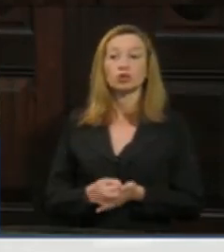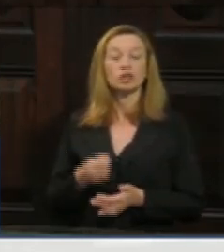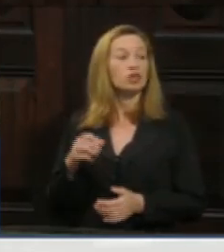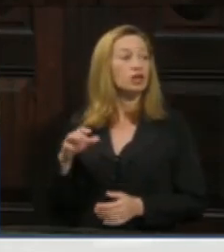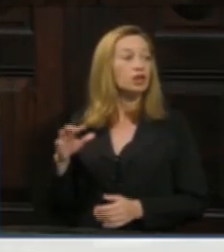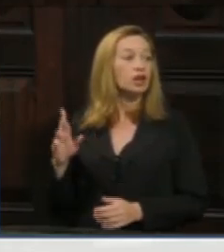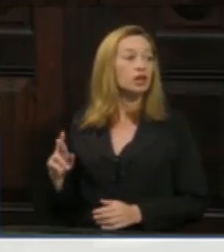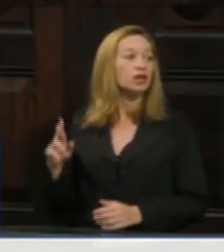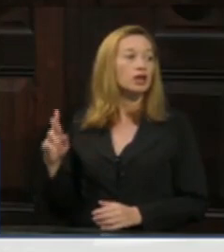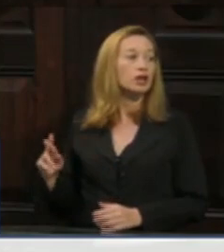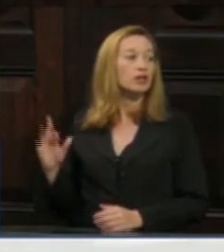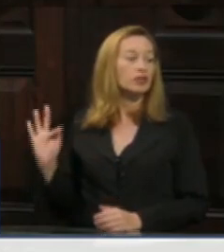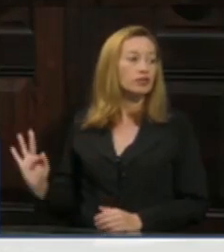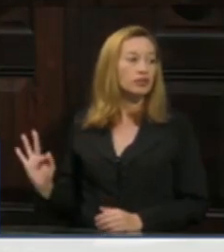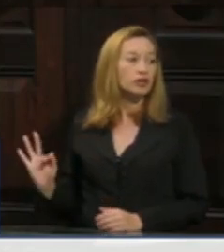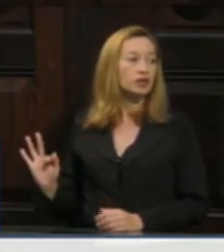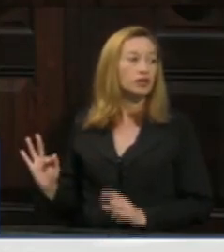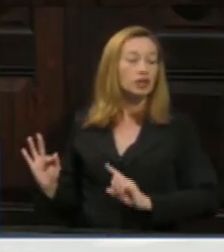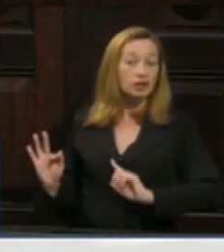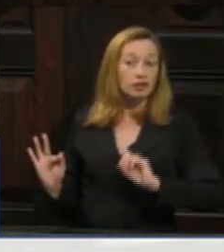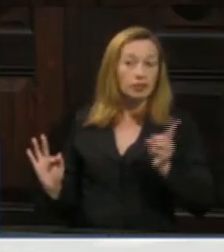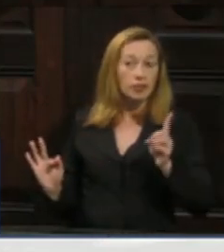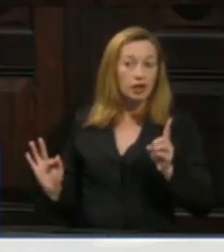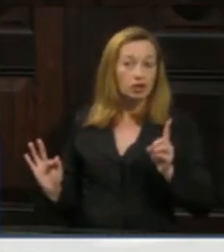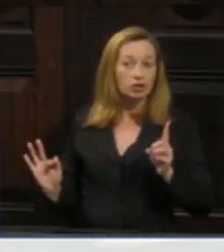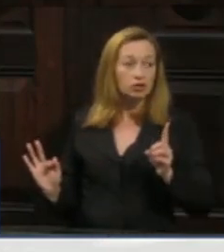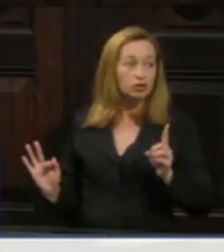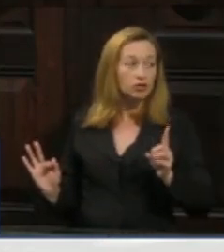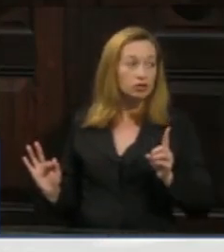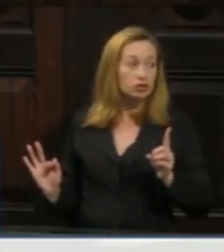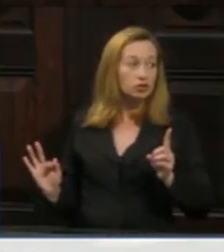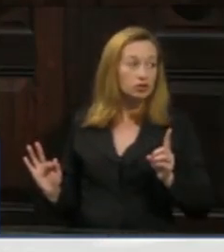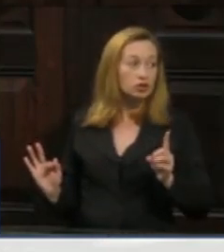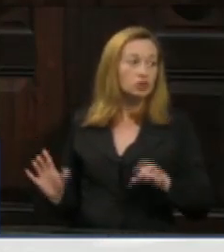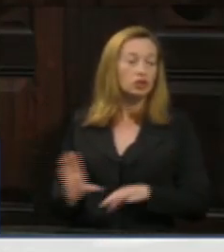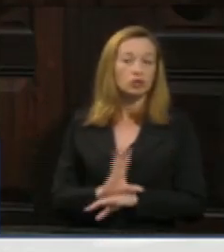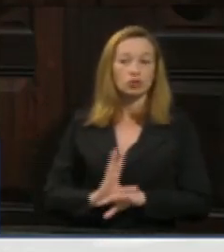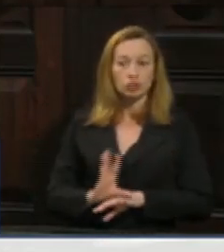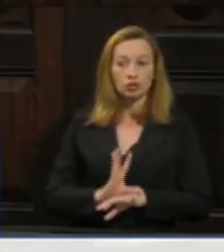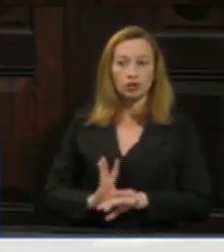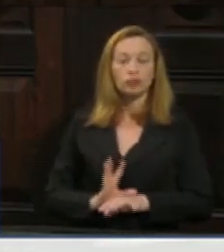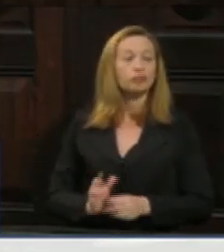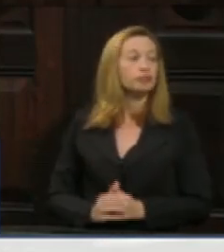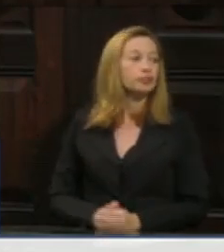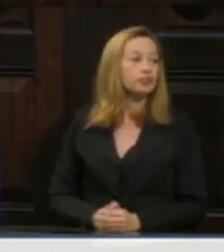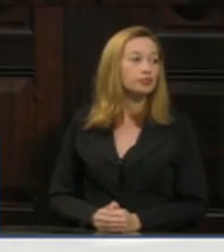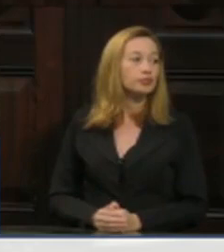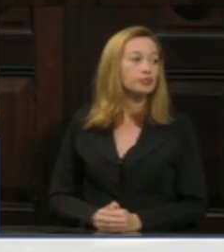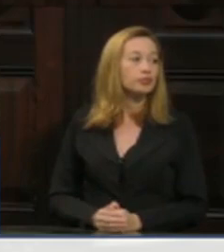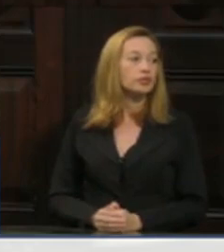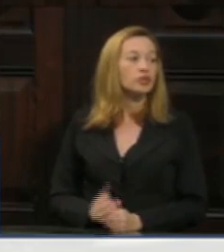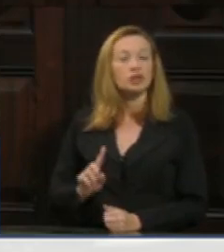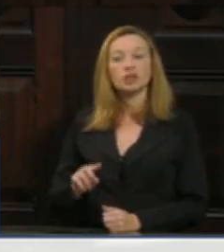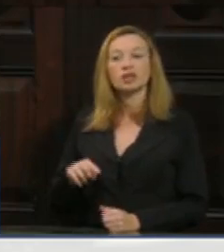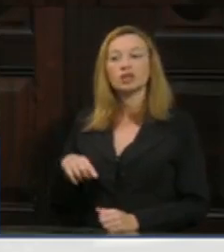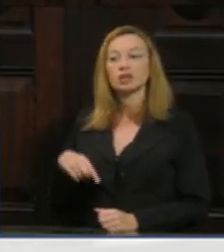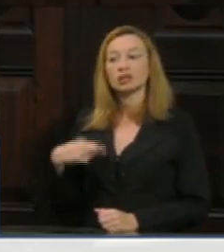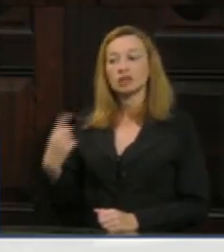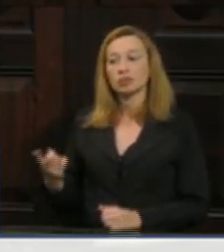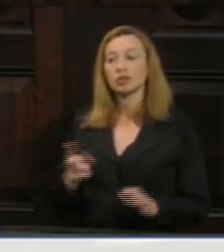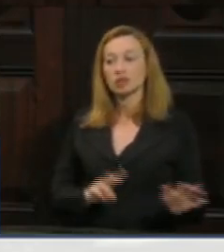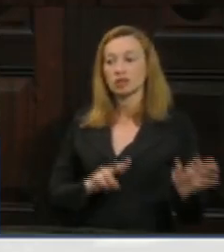importantíssimos para o novo governo. O primeiro, do fundo, porque vai restituir ao